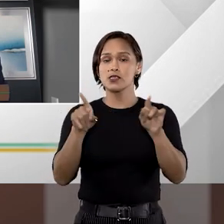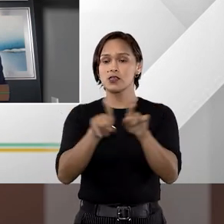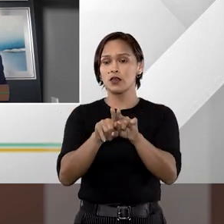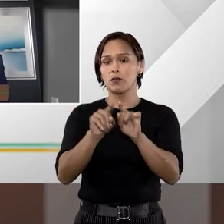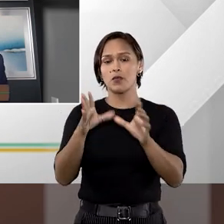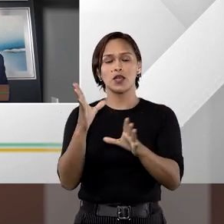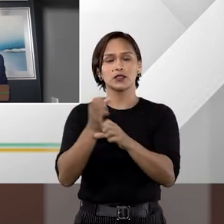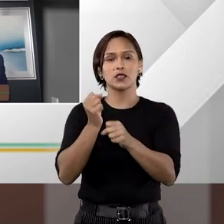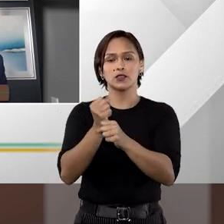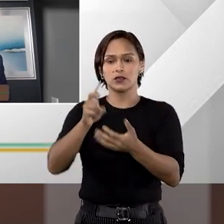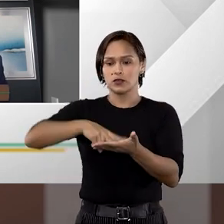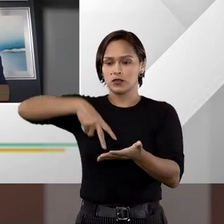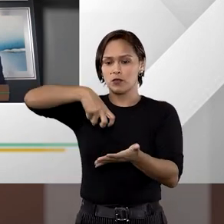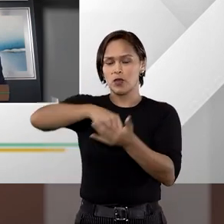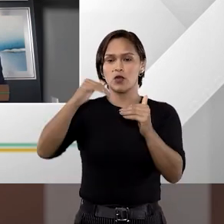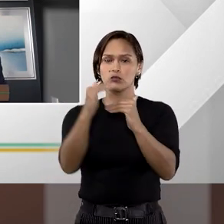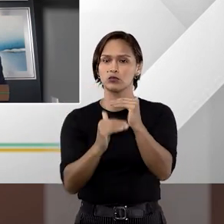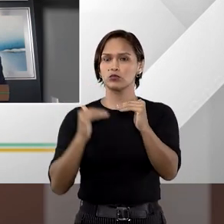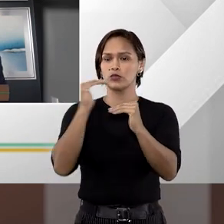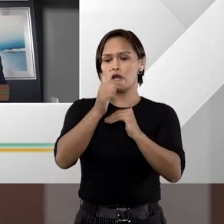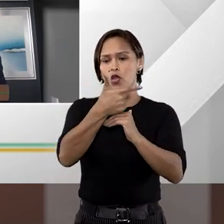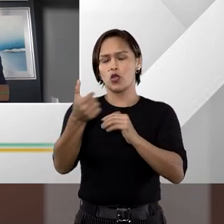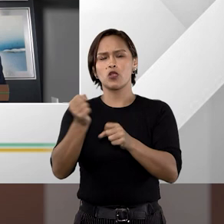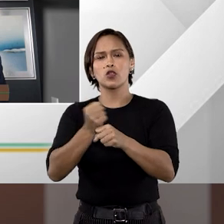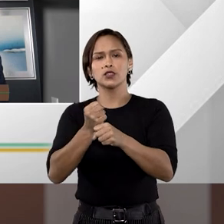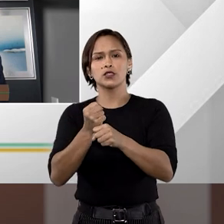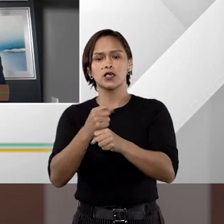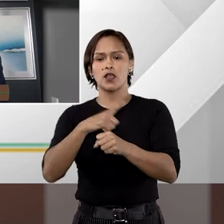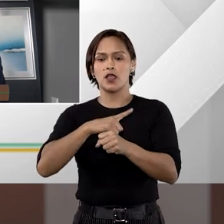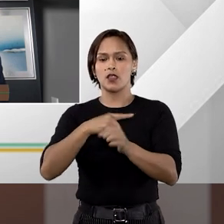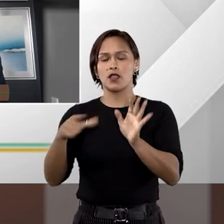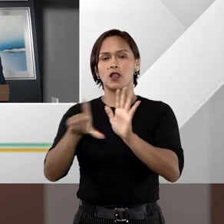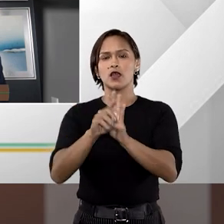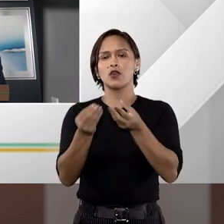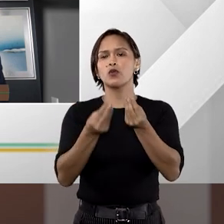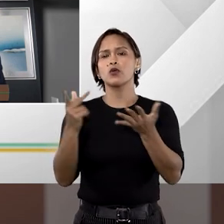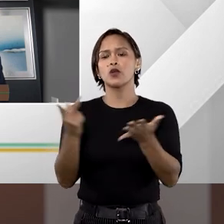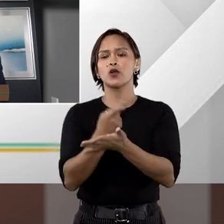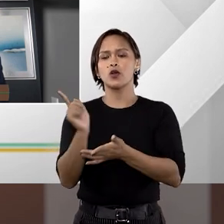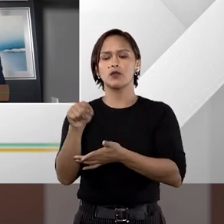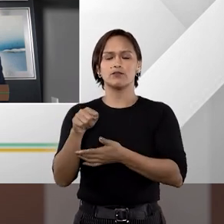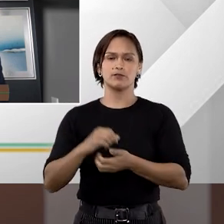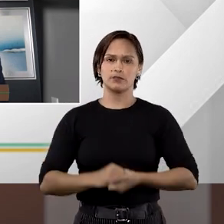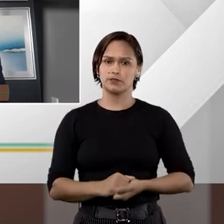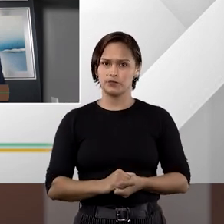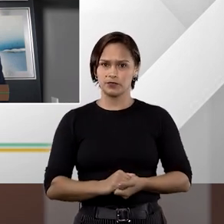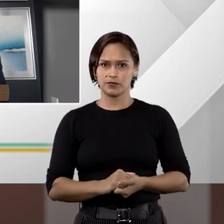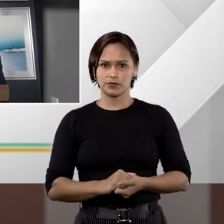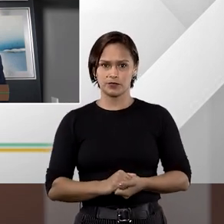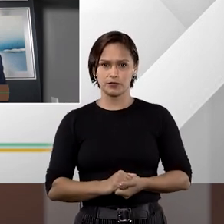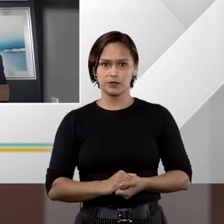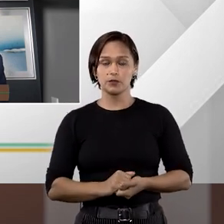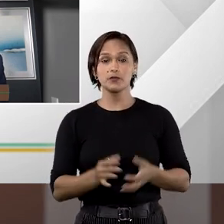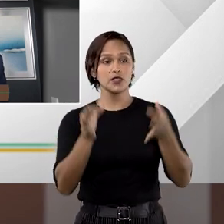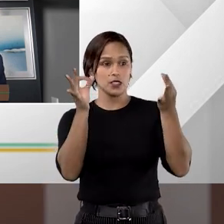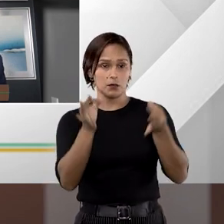jecrim mas na soma das penas são ultrapassados os dois anos previstos O que ocorre nessa hipótese